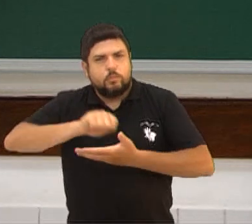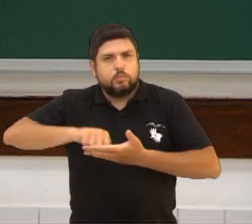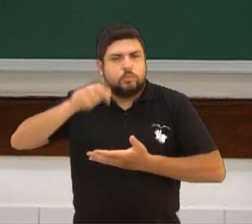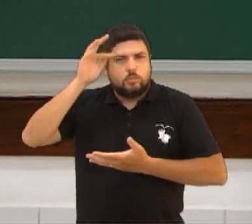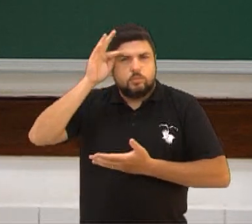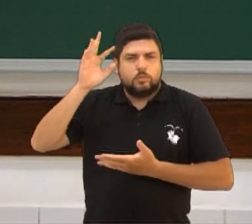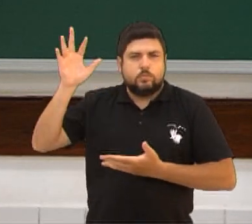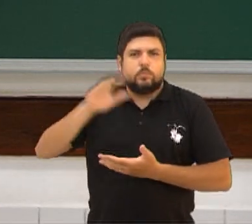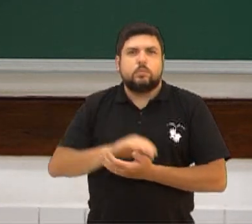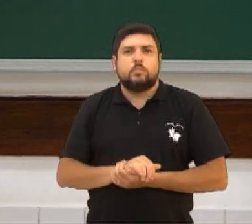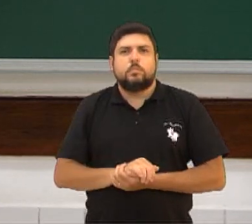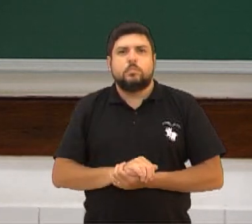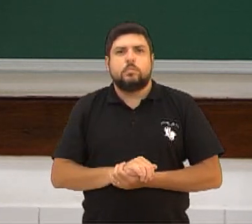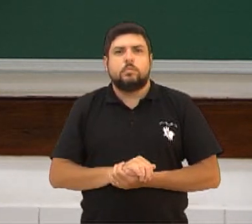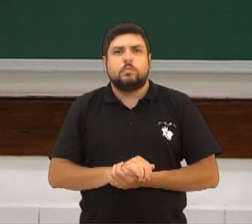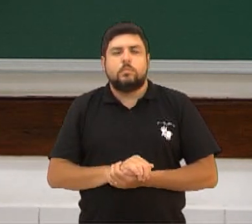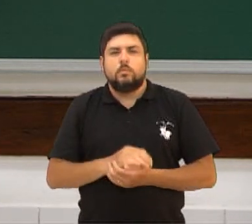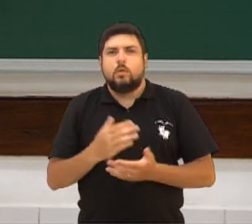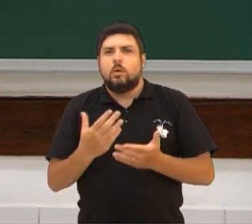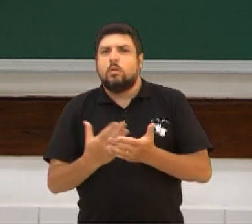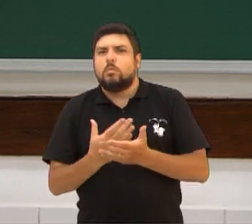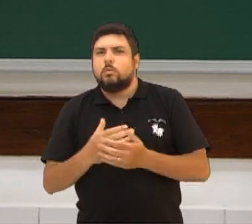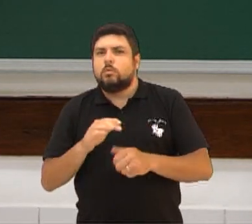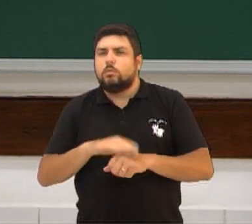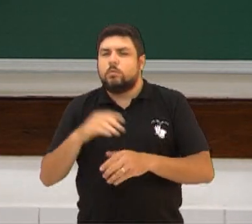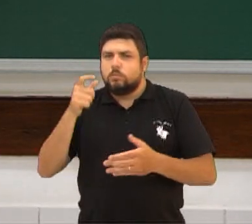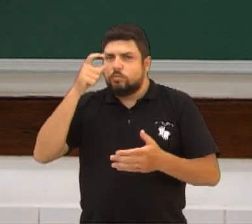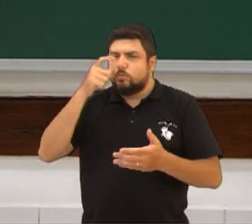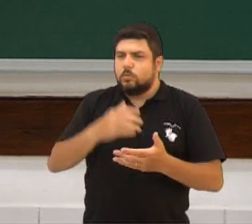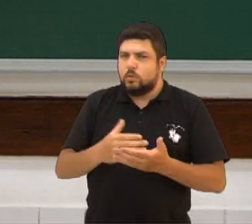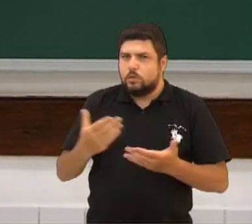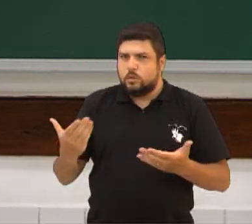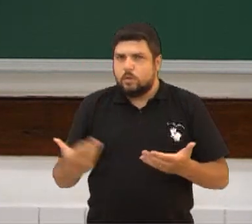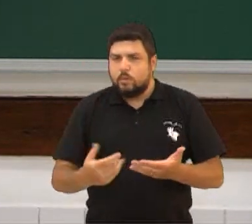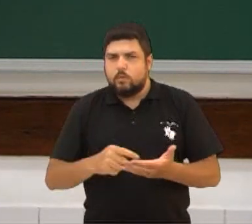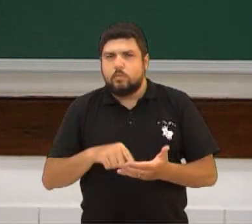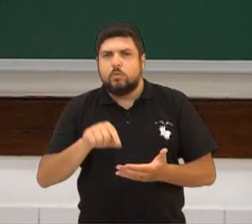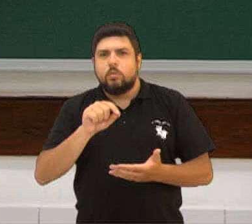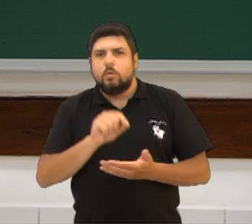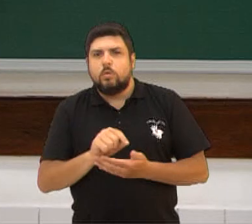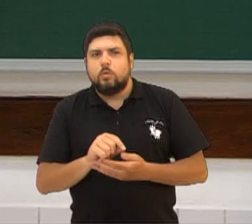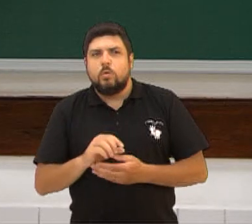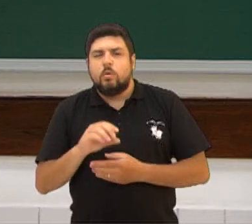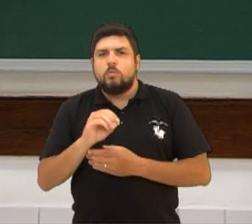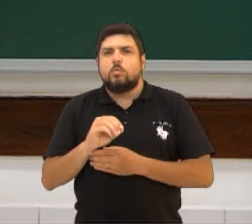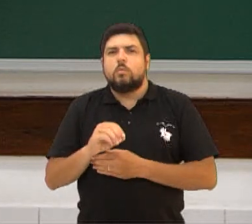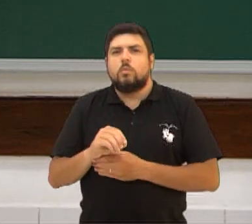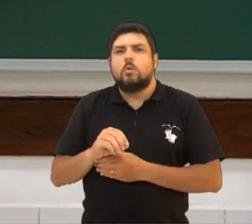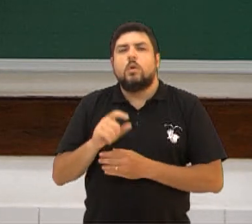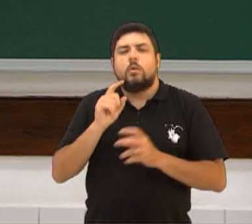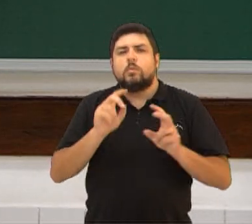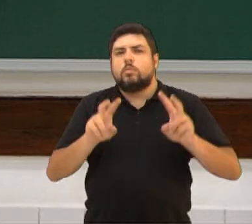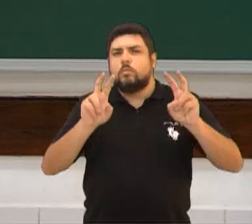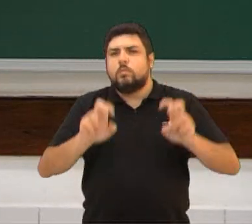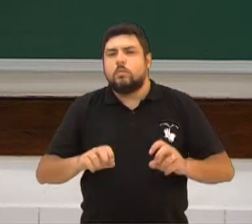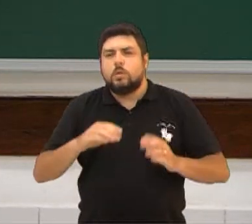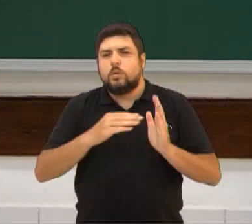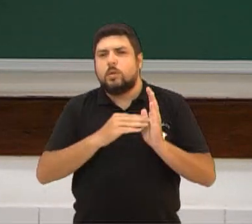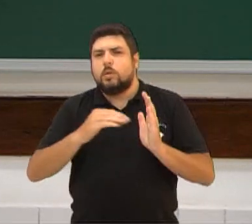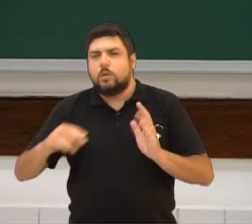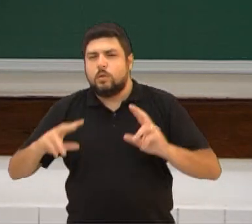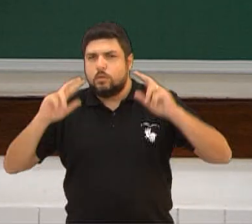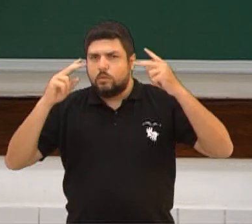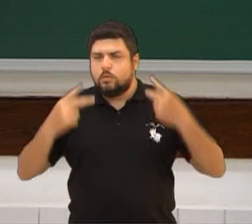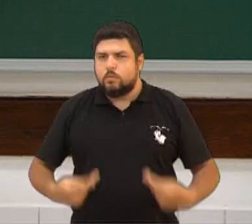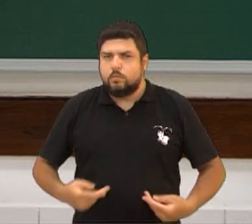filosofia. Um livro dele que mais nos interessa no momento é justamente um livro chamado Cartas sobre a Educação Estética do Homem. O que esse livro Cartas